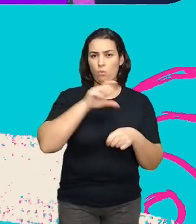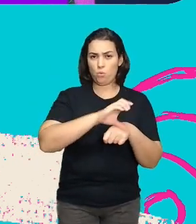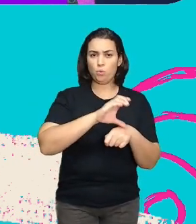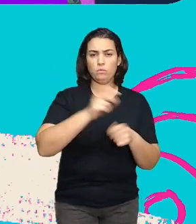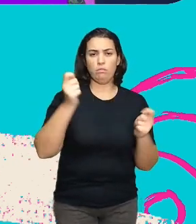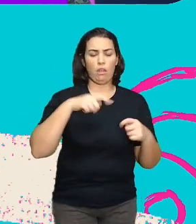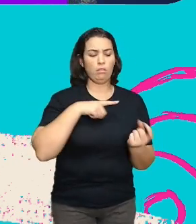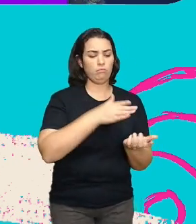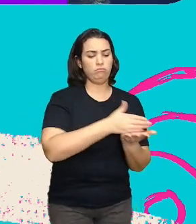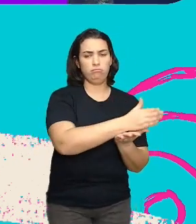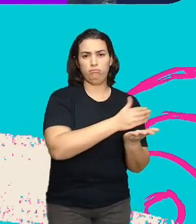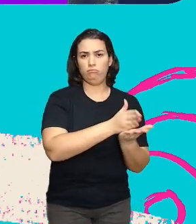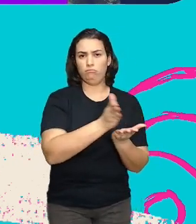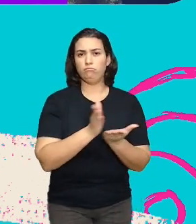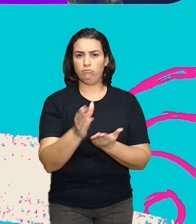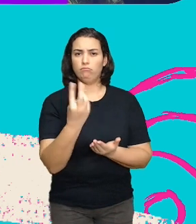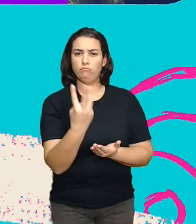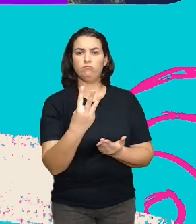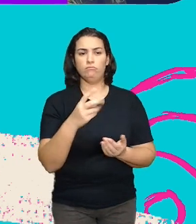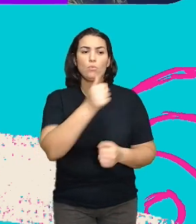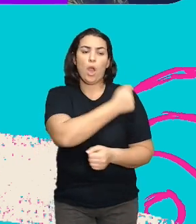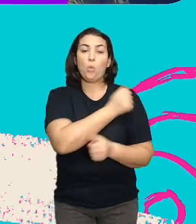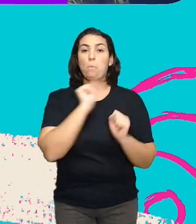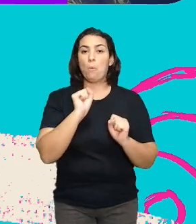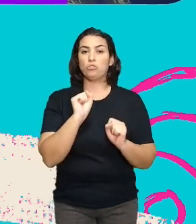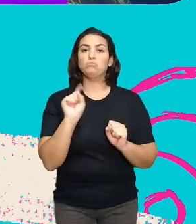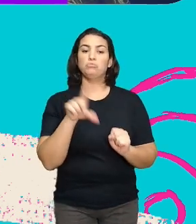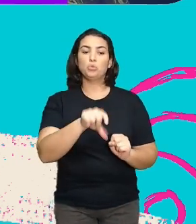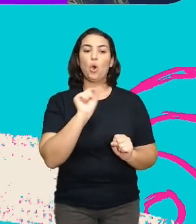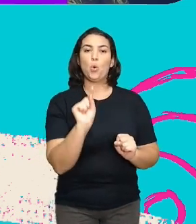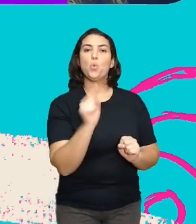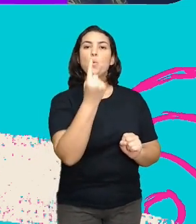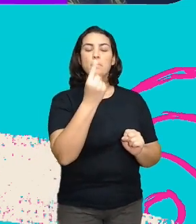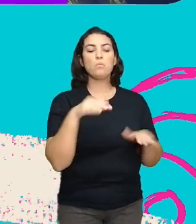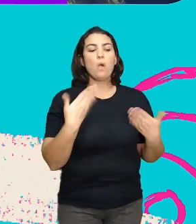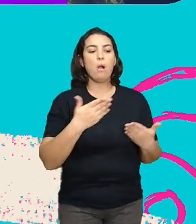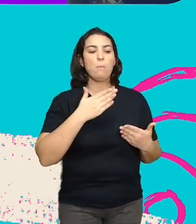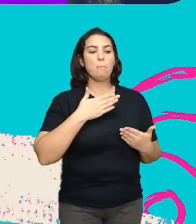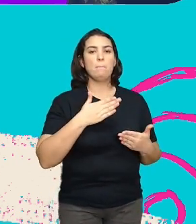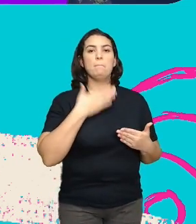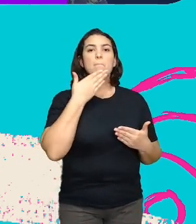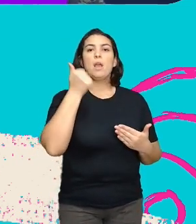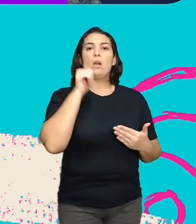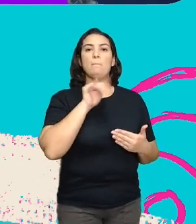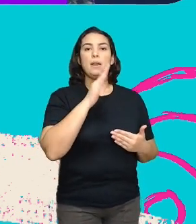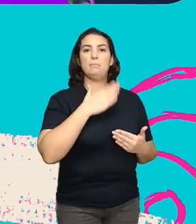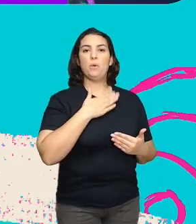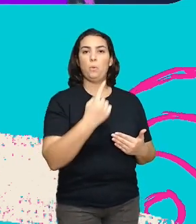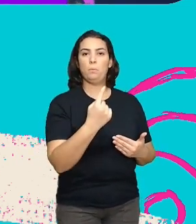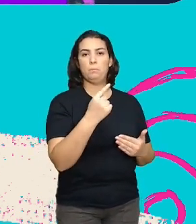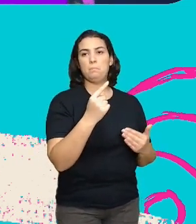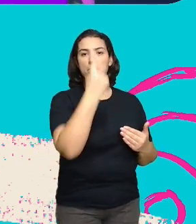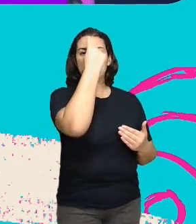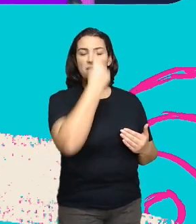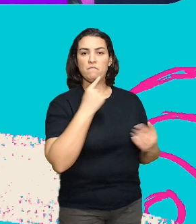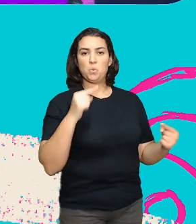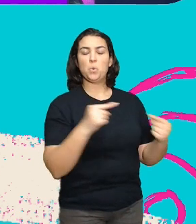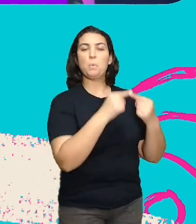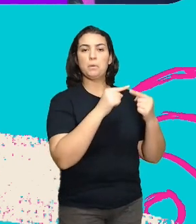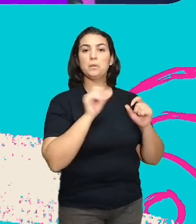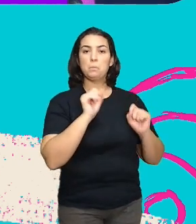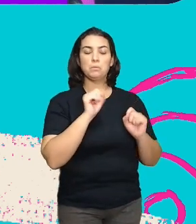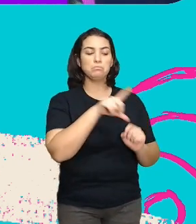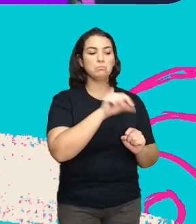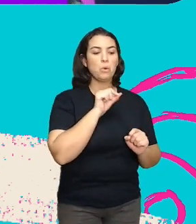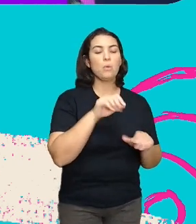de realizar uma, entender que aquela questão não é algo que ele quer se aprofundar e ir para uma outra área. E aí, ao